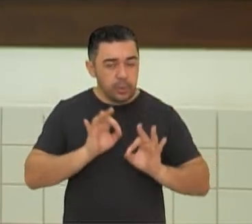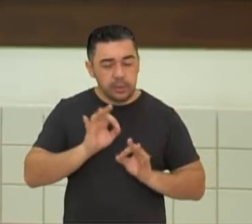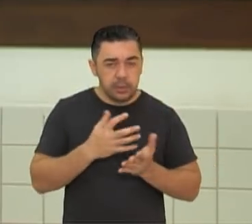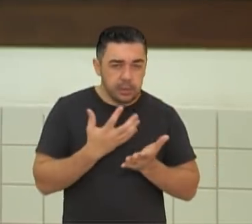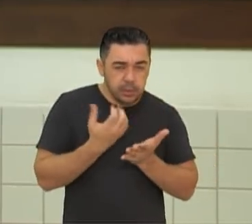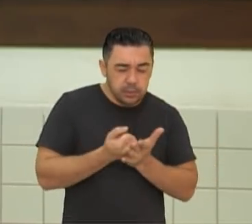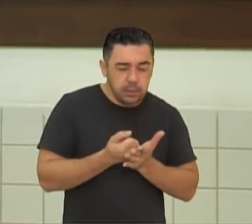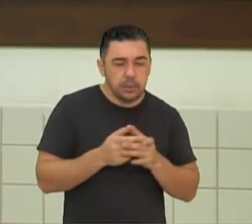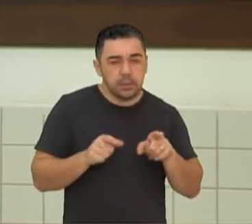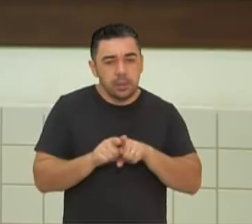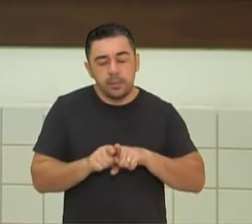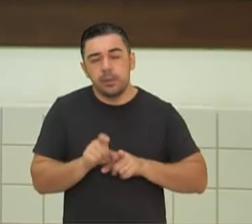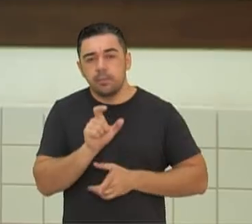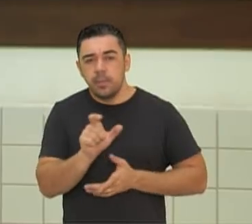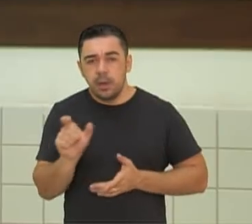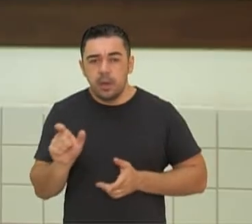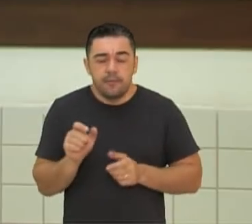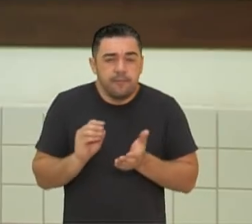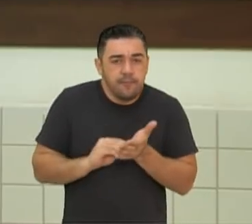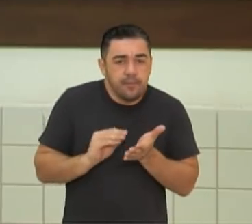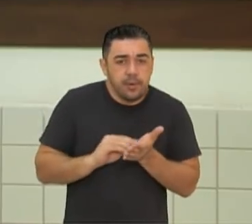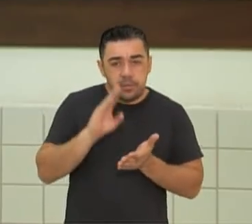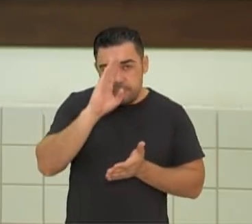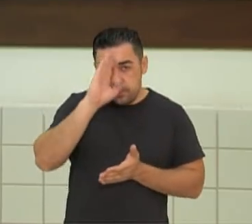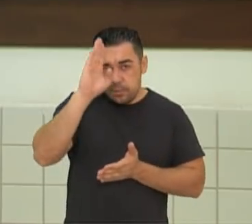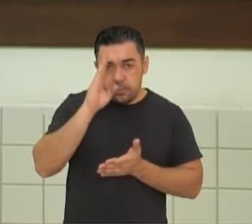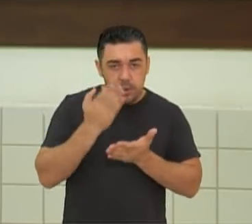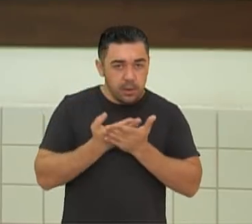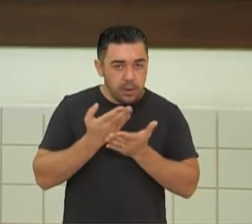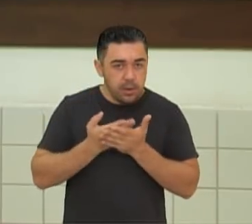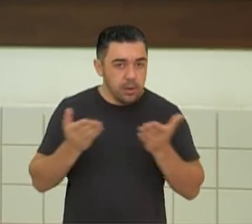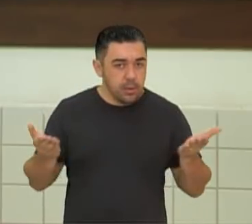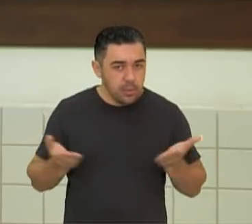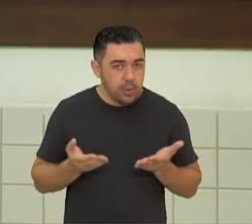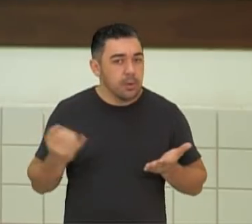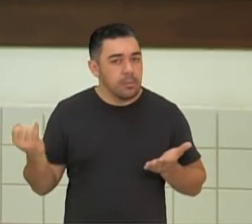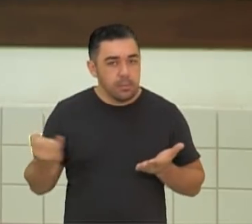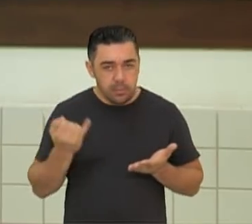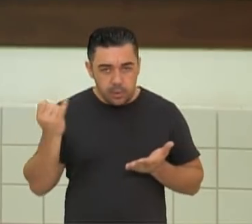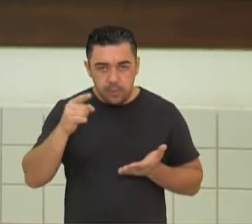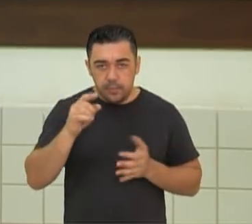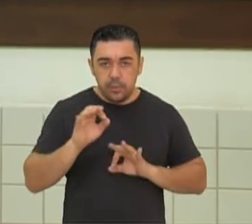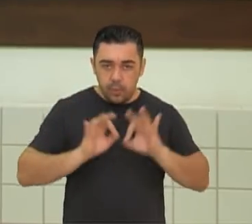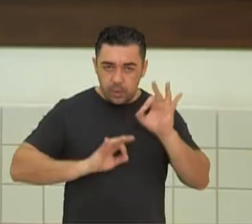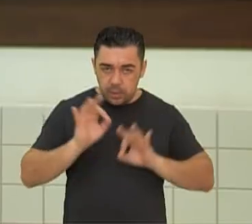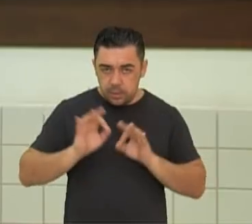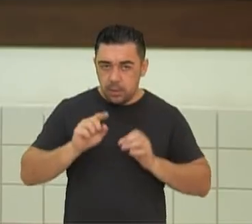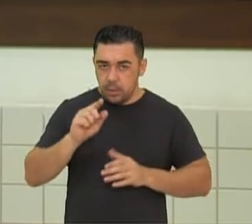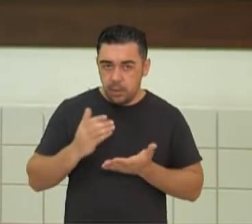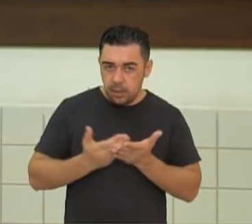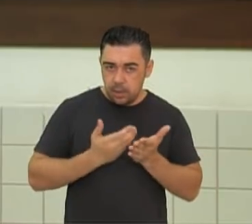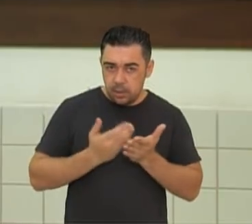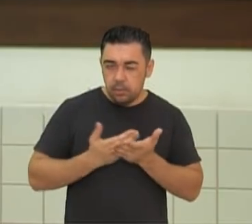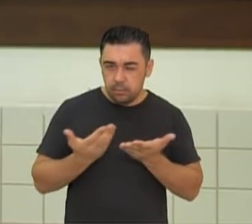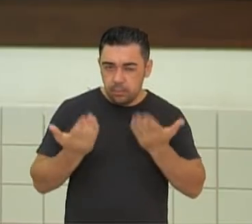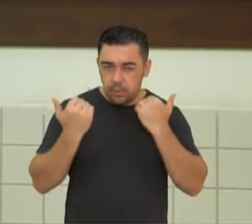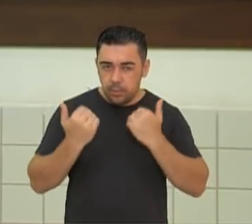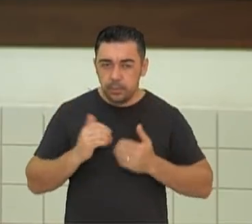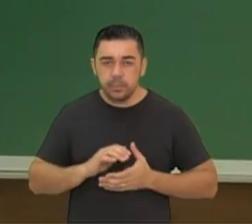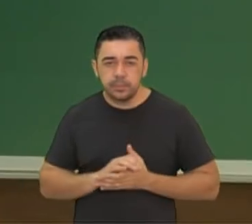as palavras-chave, aquilo que for o principal da aula de hoje. É bem importante você ter essa anotação organizada no seu caderno, tá bom? Vamos